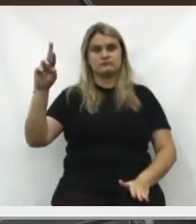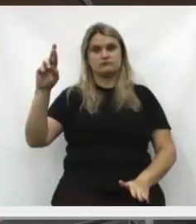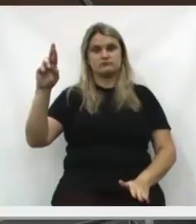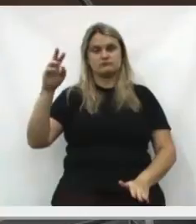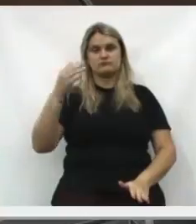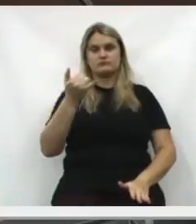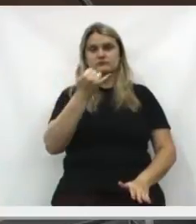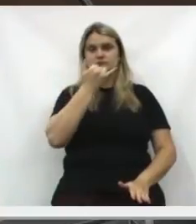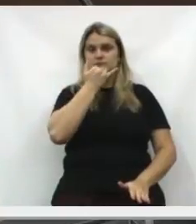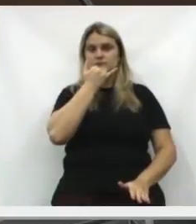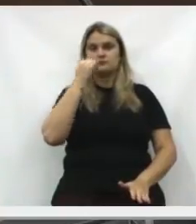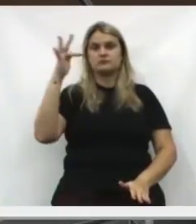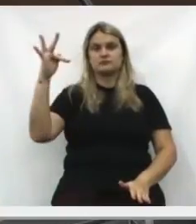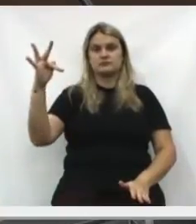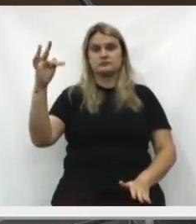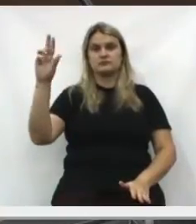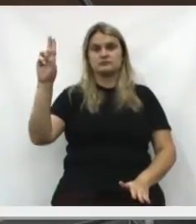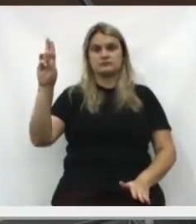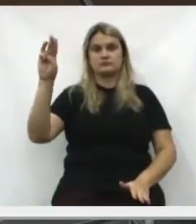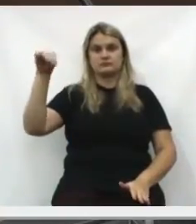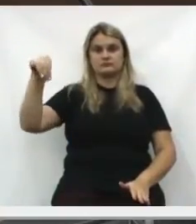FUNPREV,